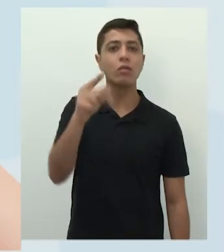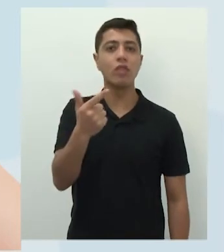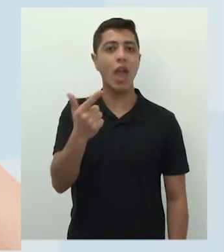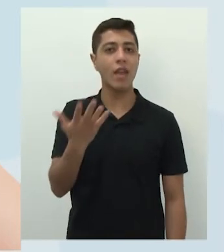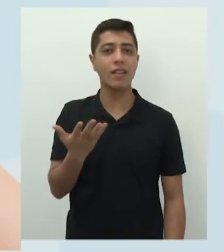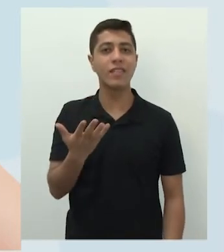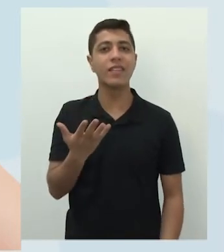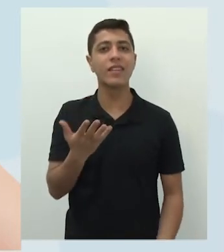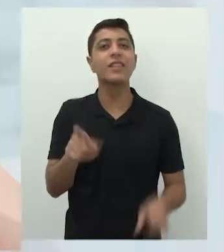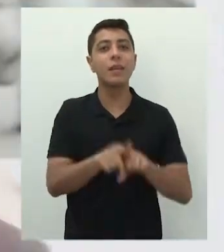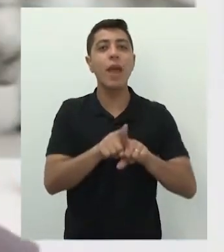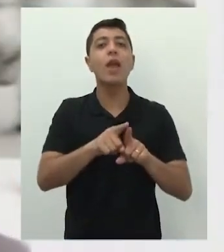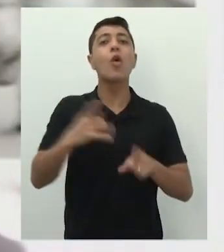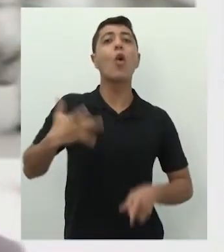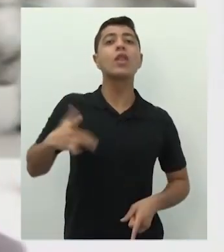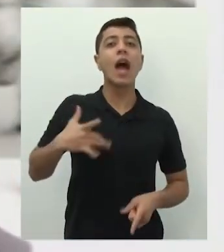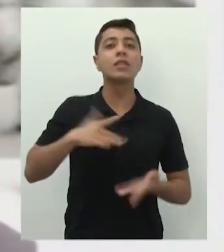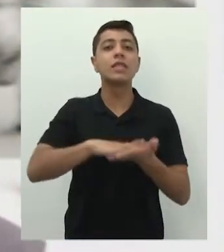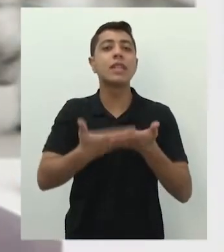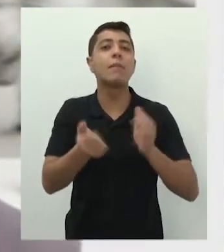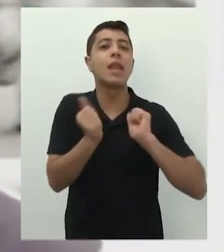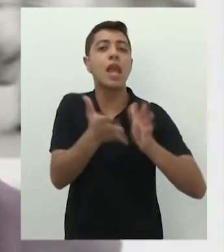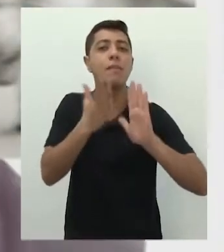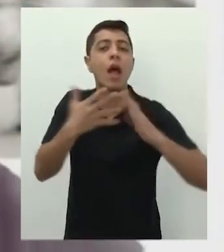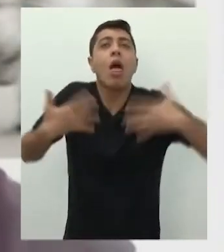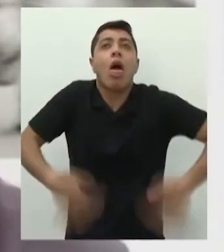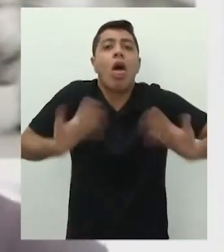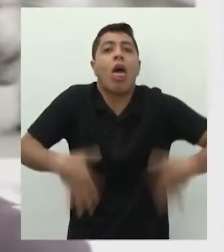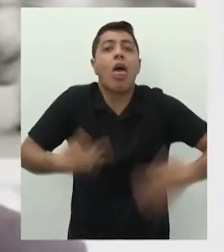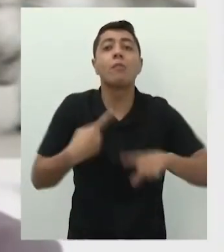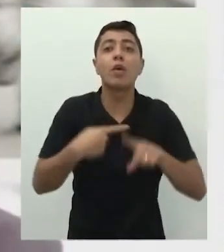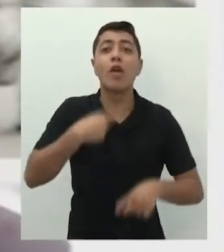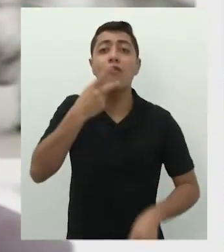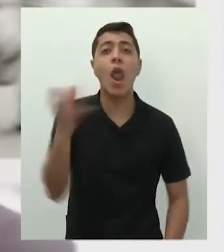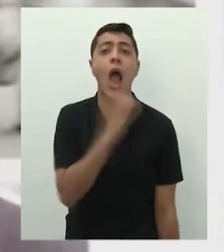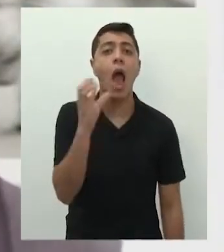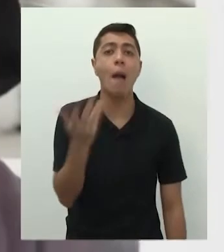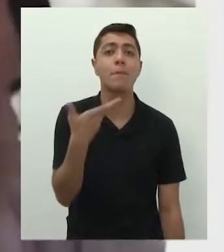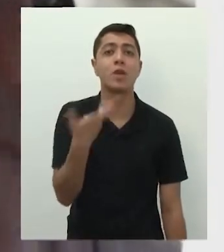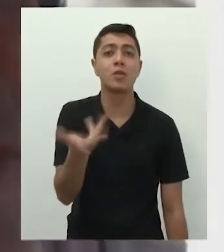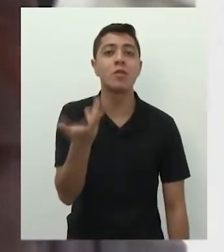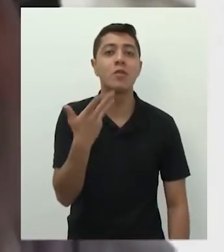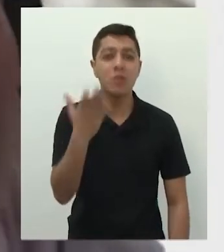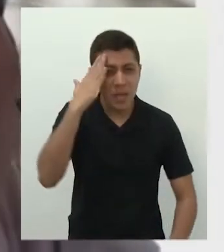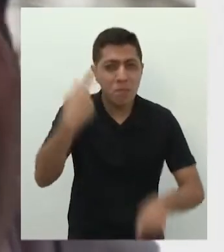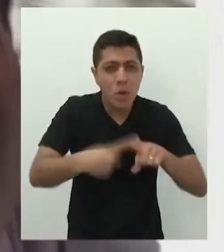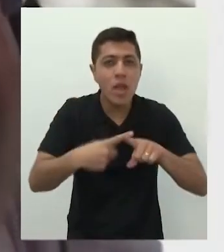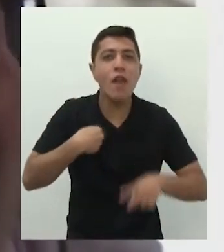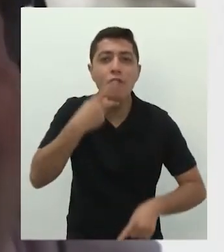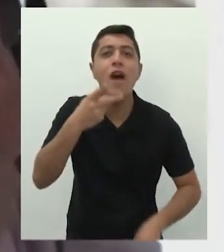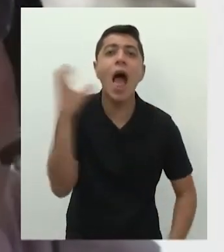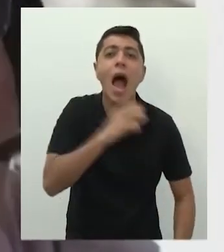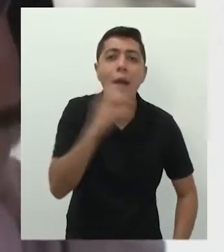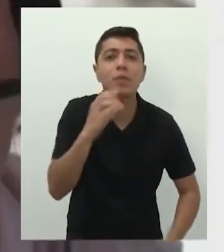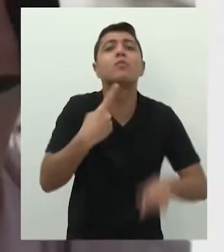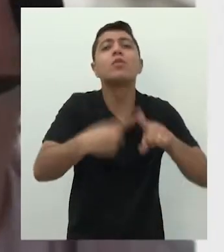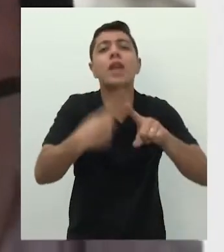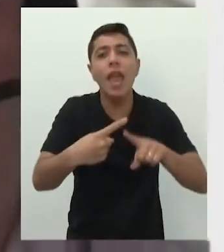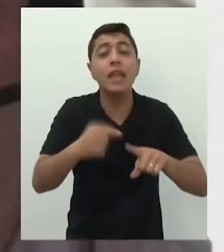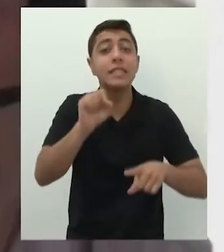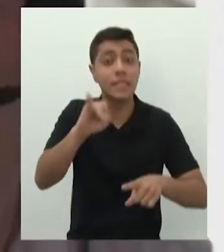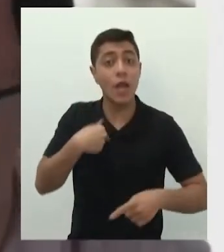Converse com os adolescentes que like não produz afeto nenhum. Né? Conversem com os adolescentes que nós estamos vivendo um período